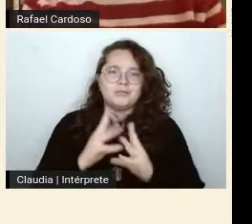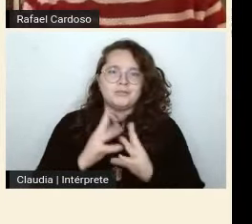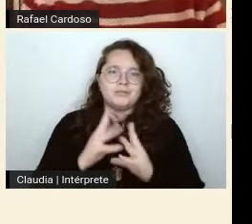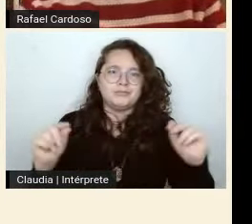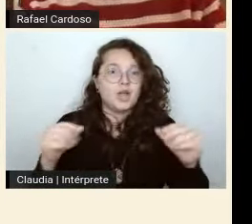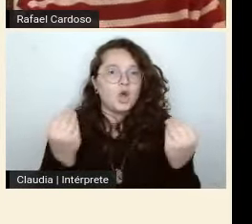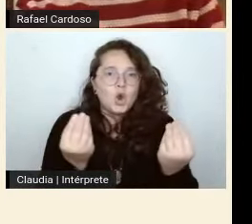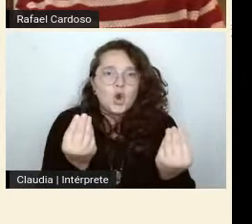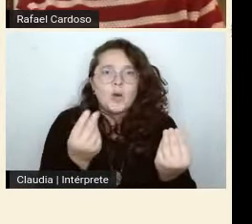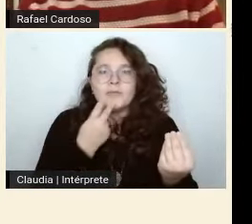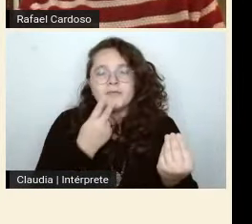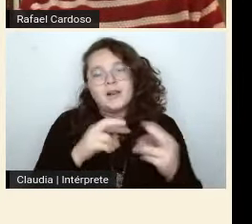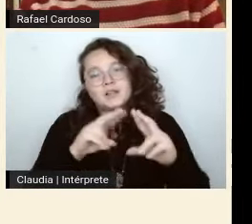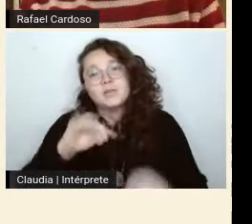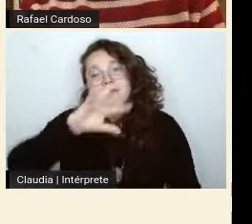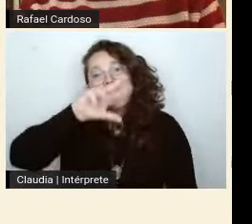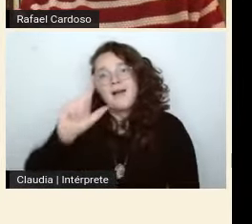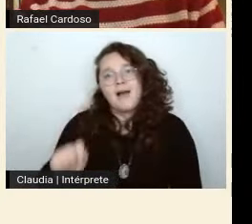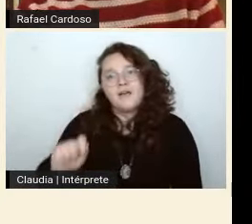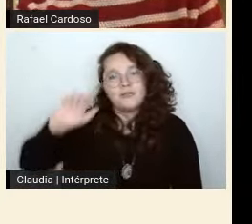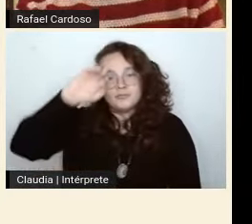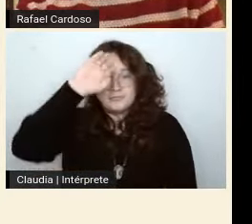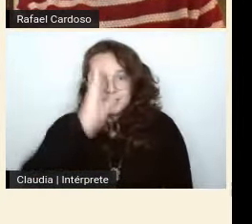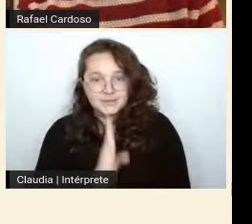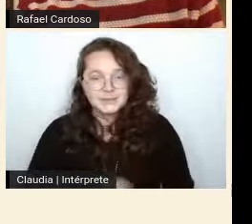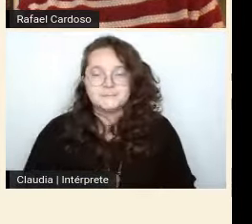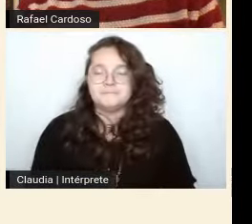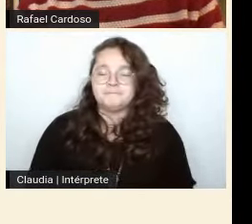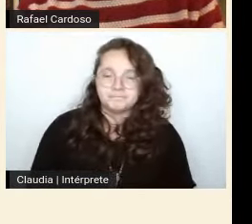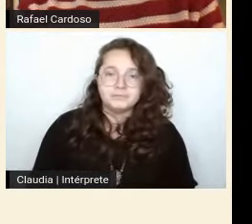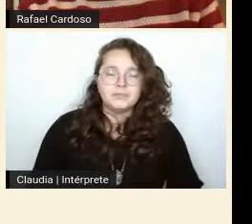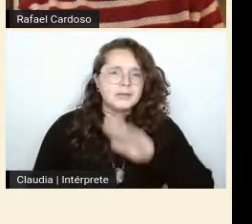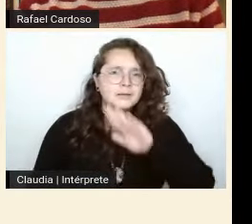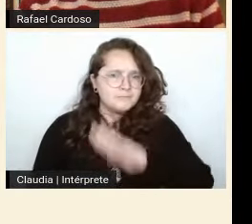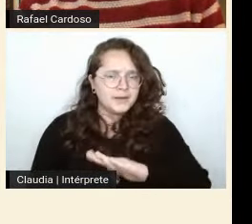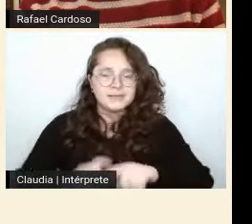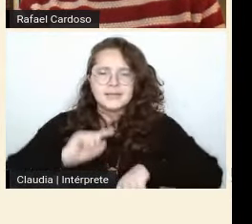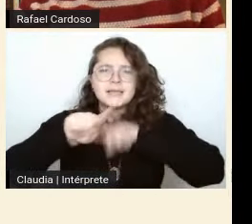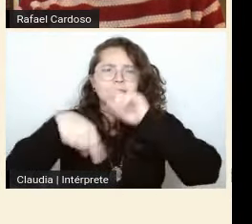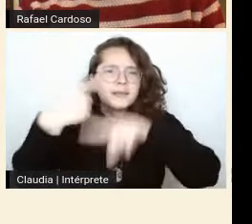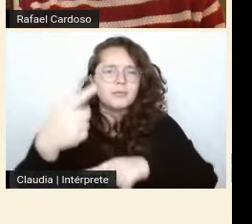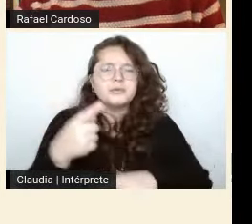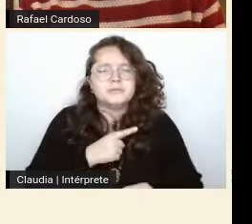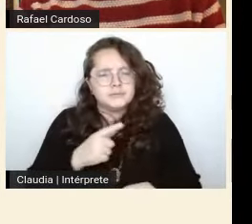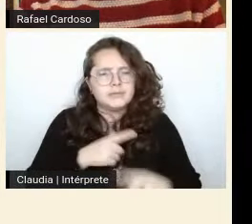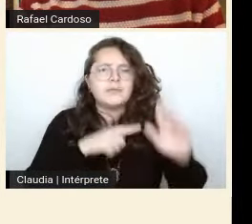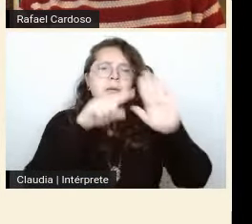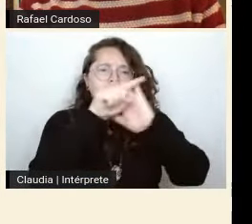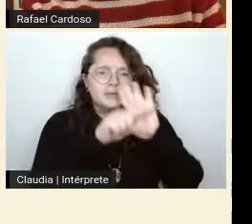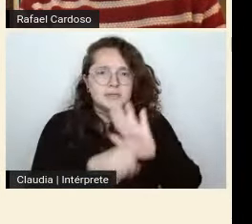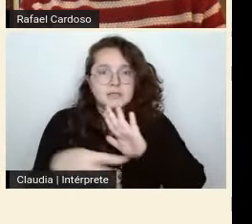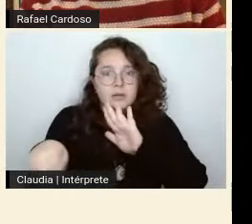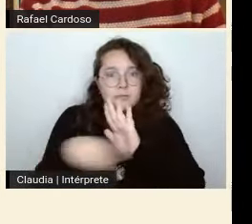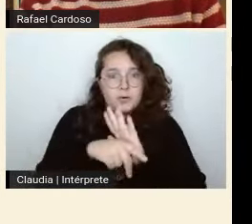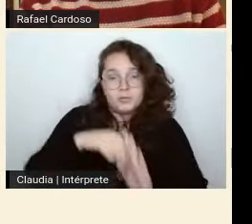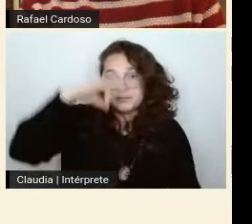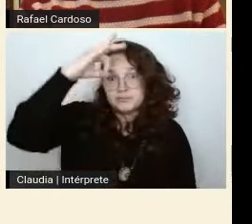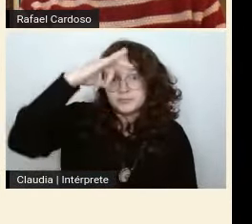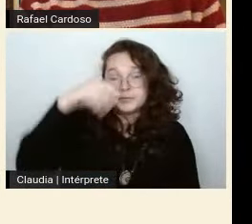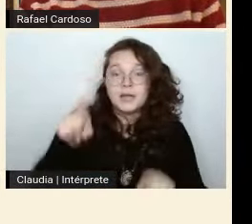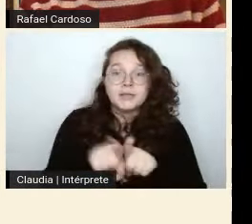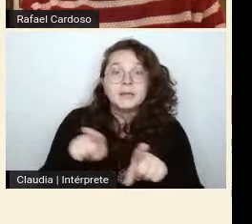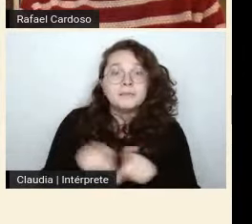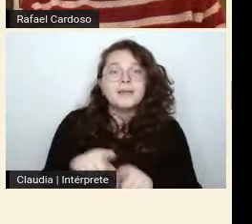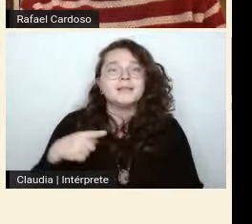Mesmo na evolução posterior do movimento modernista, nas pesquisas etnológicas de Mário, no verde-amarelismo do movimento